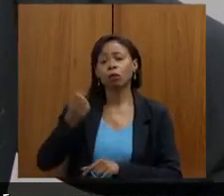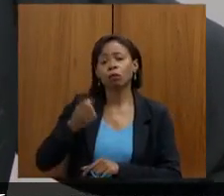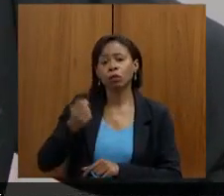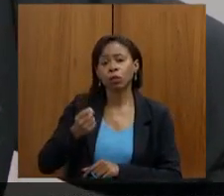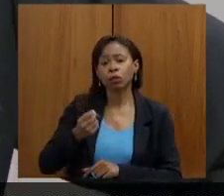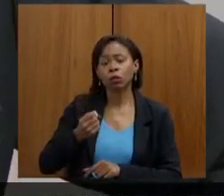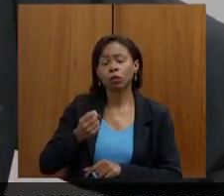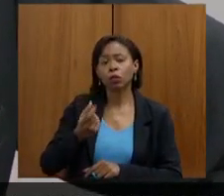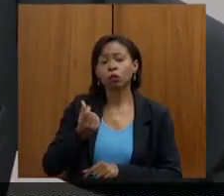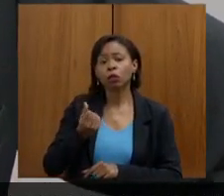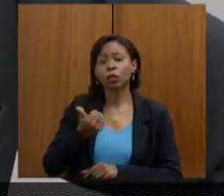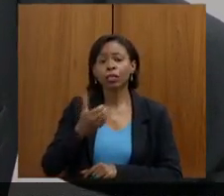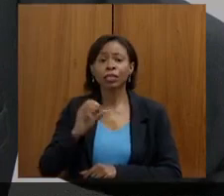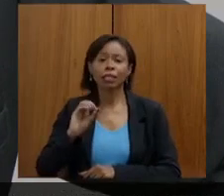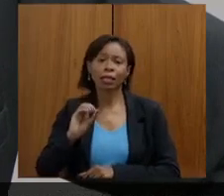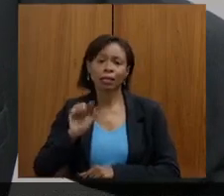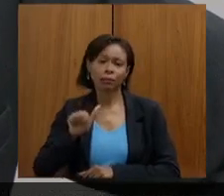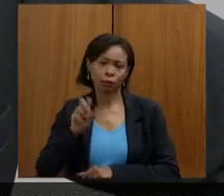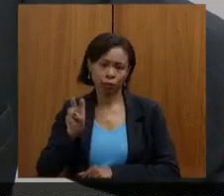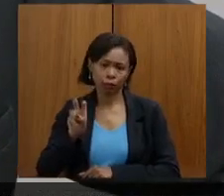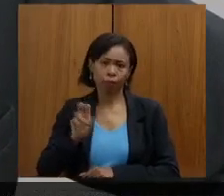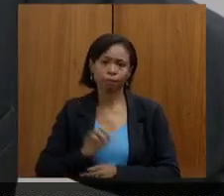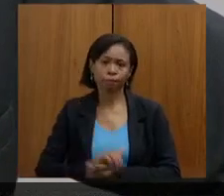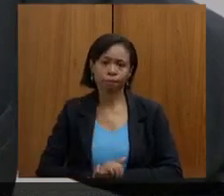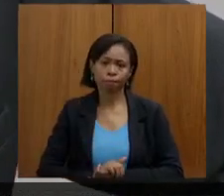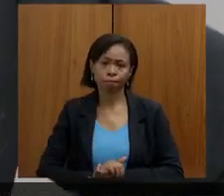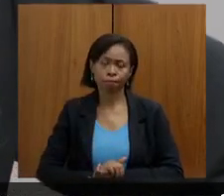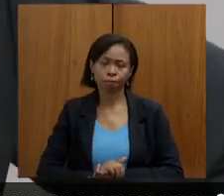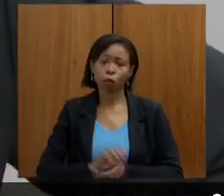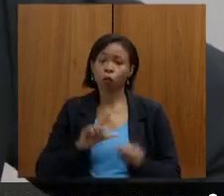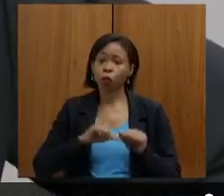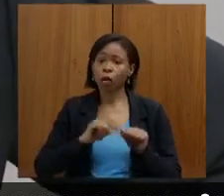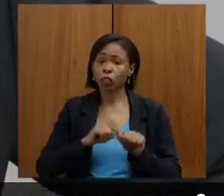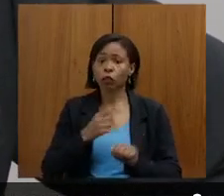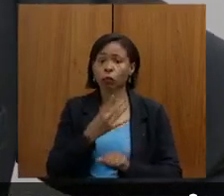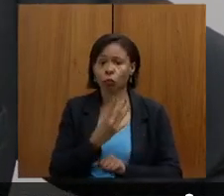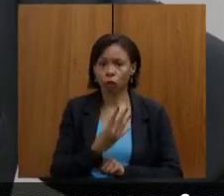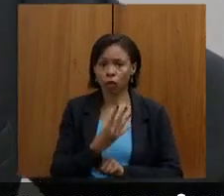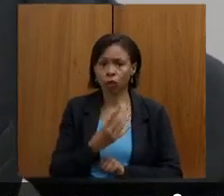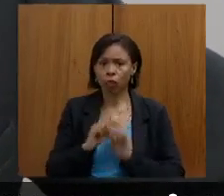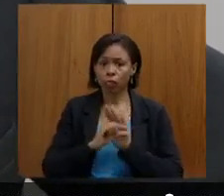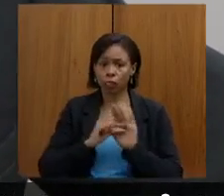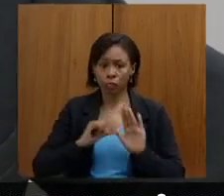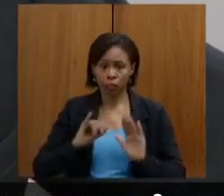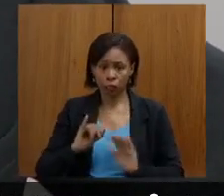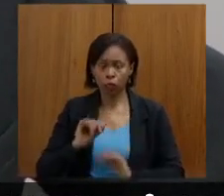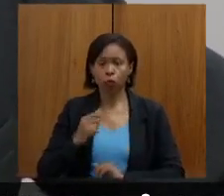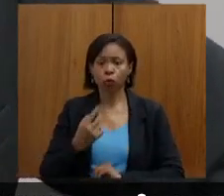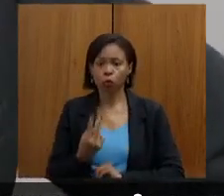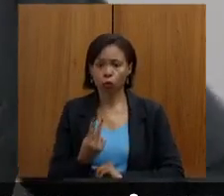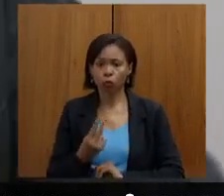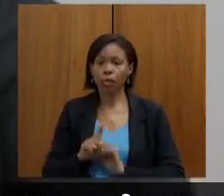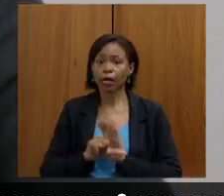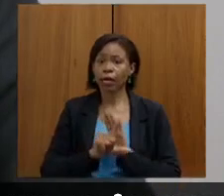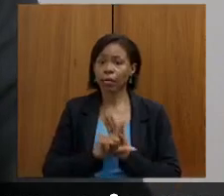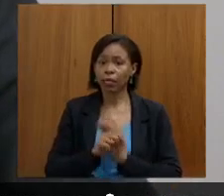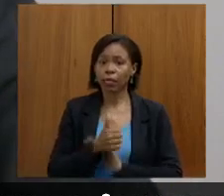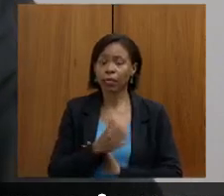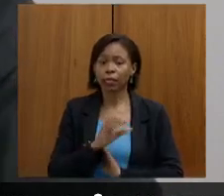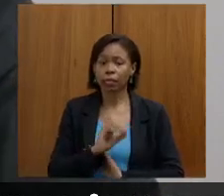valor de 10,5 considerando que o disposto no artigo 4º para 1º inciso 2 da lei estadual